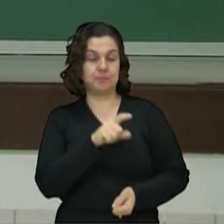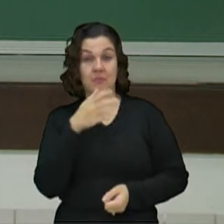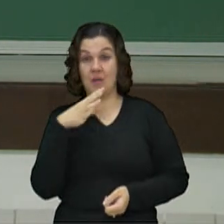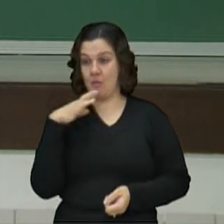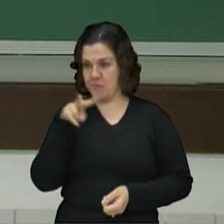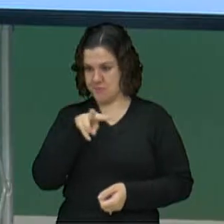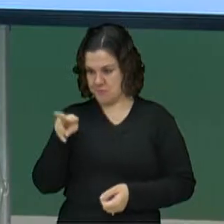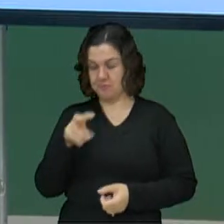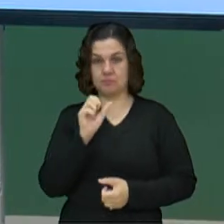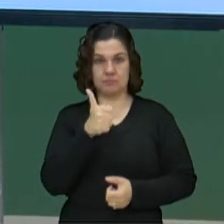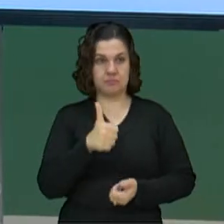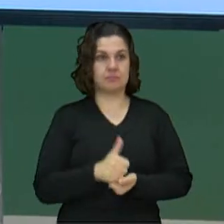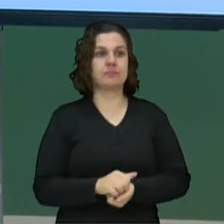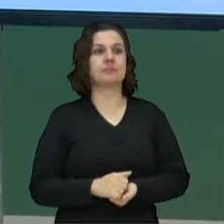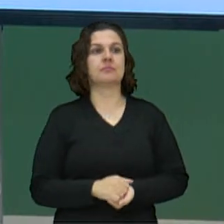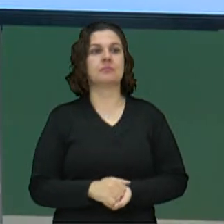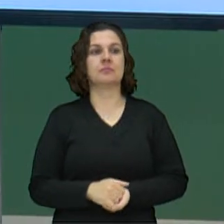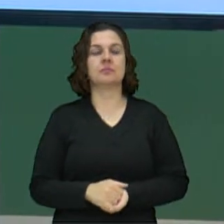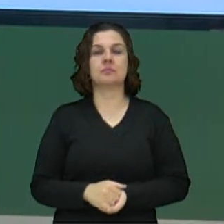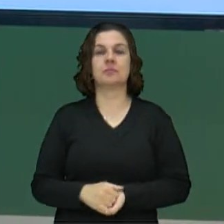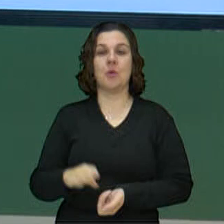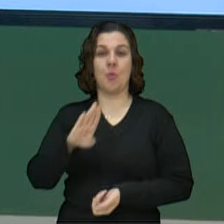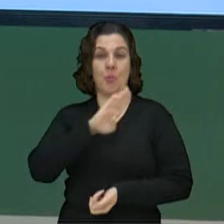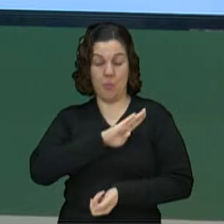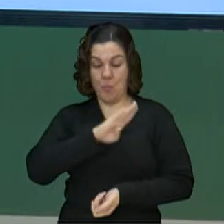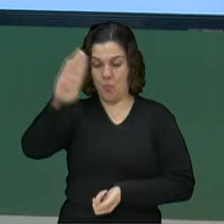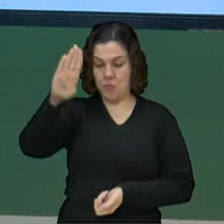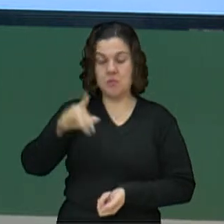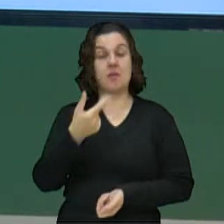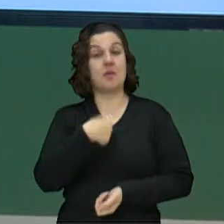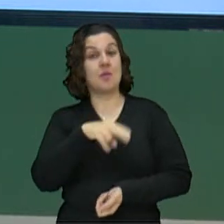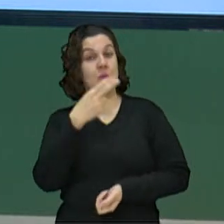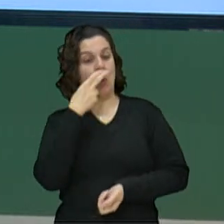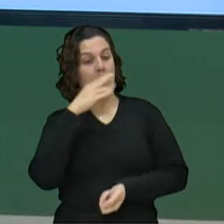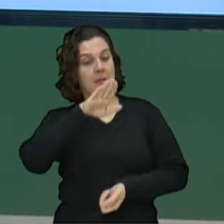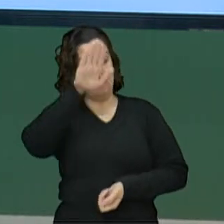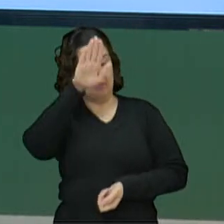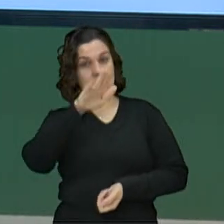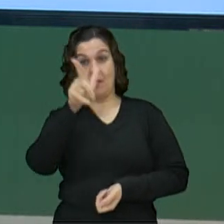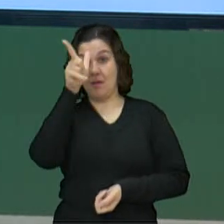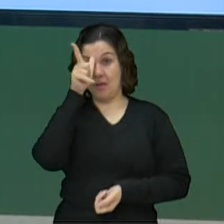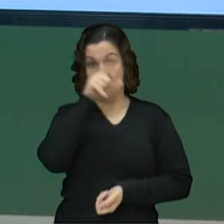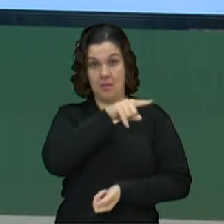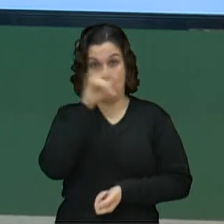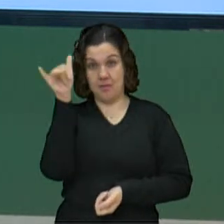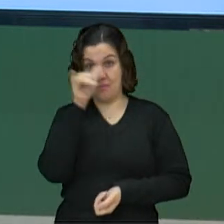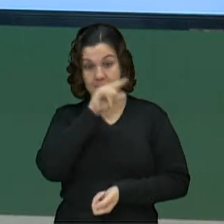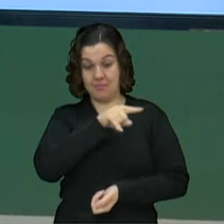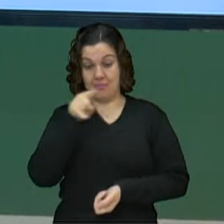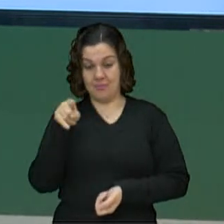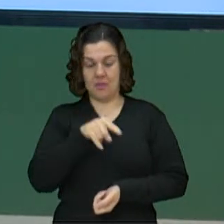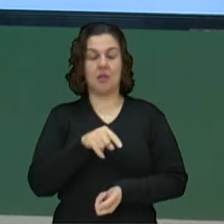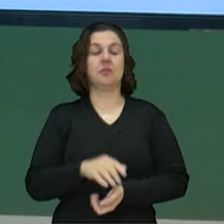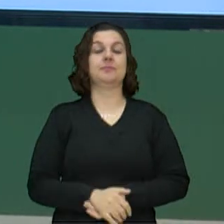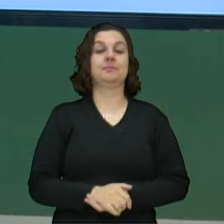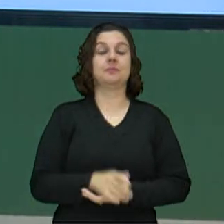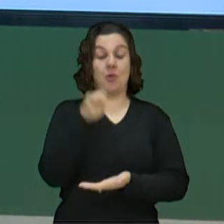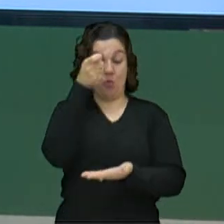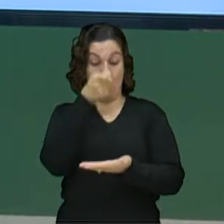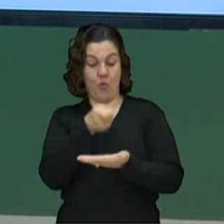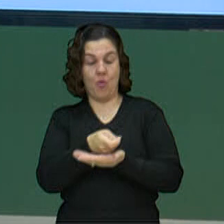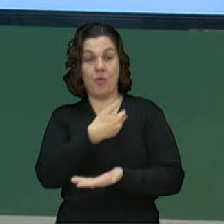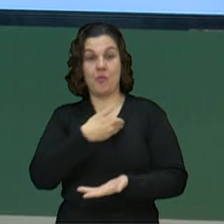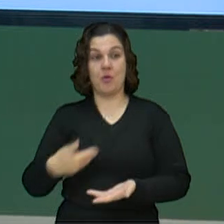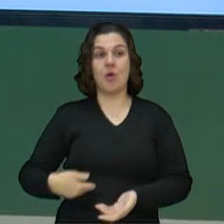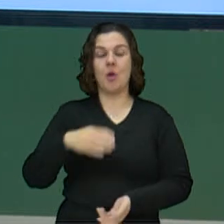eles agora? Mussolini da Itália, Hitler da Alemanha, dois nomes de governos totalitários.